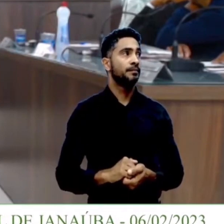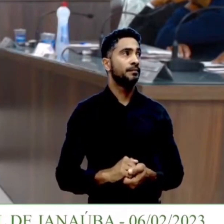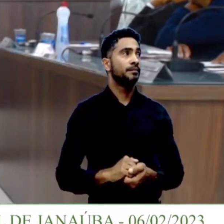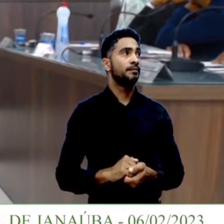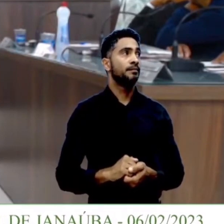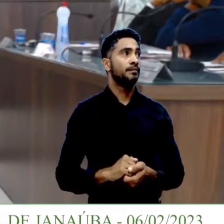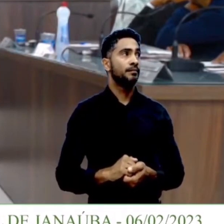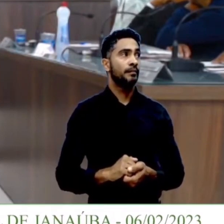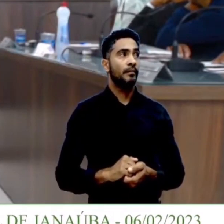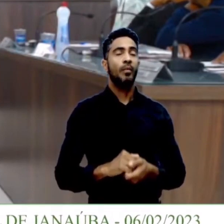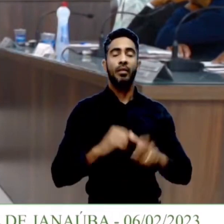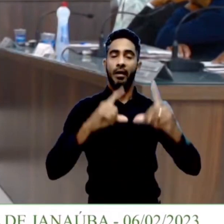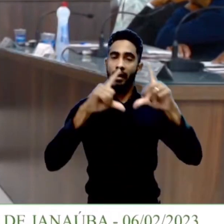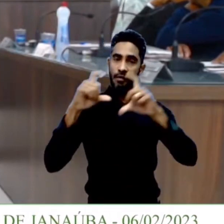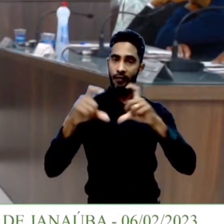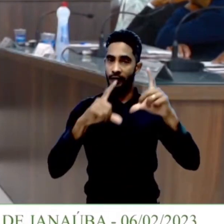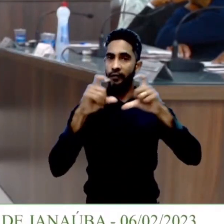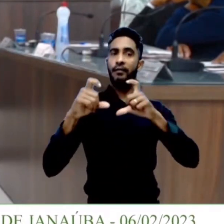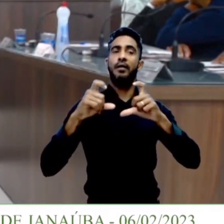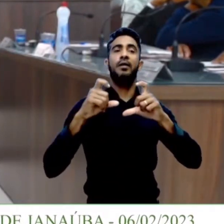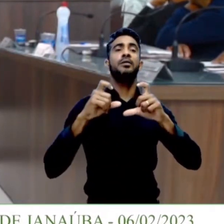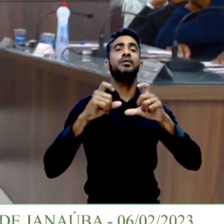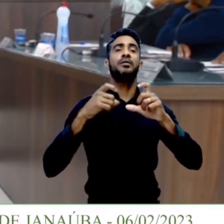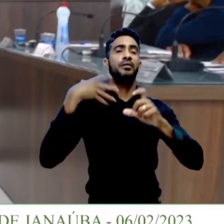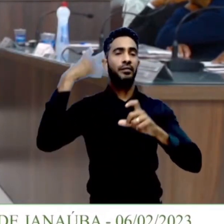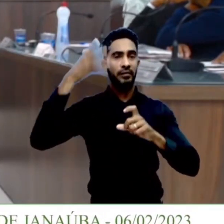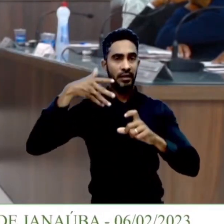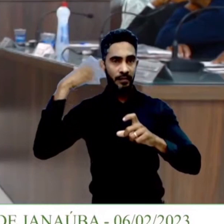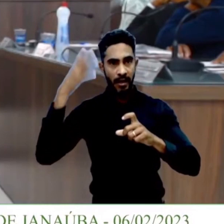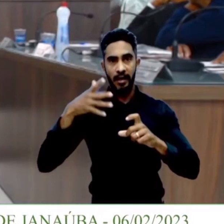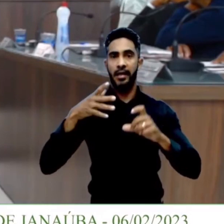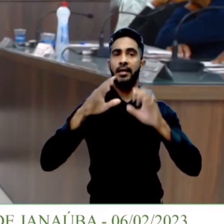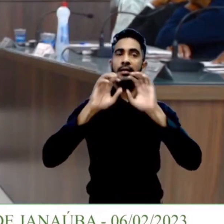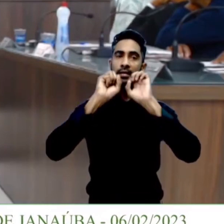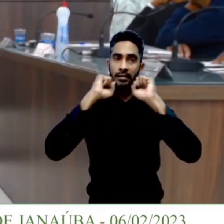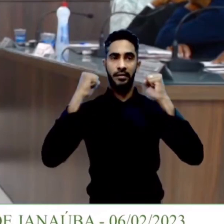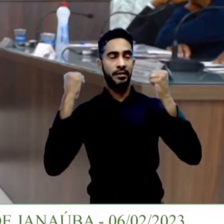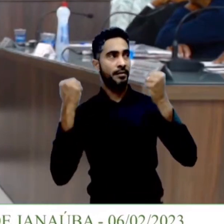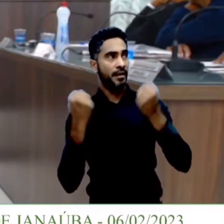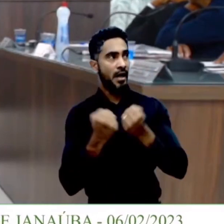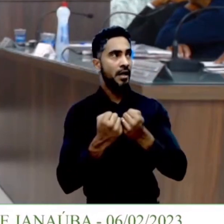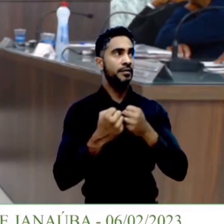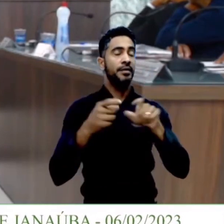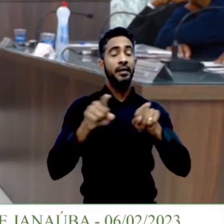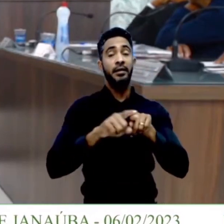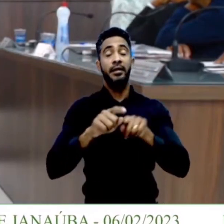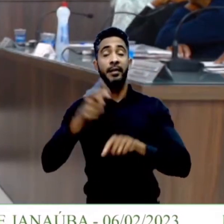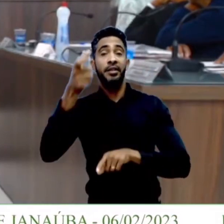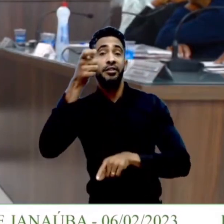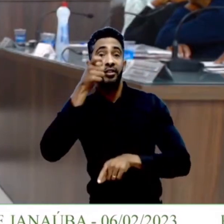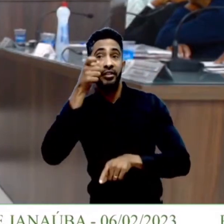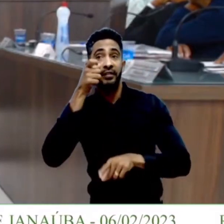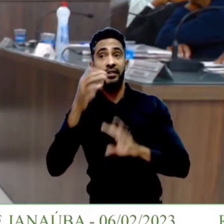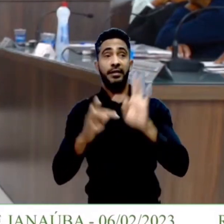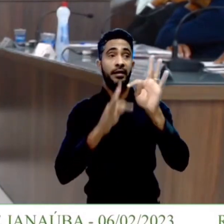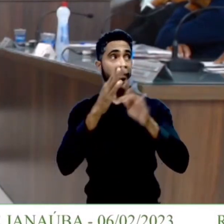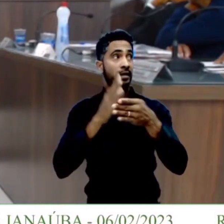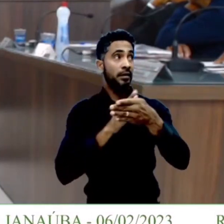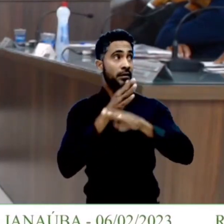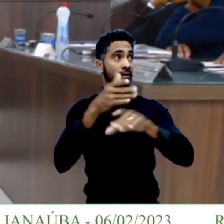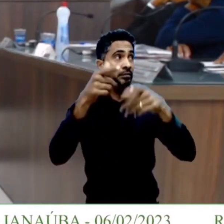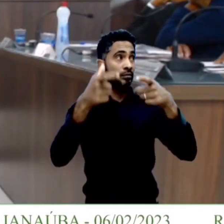Mais fotos dos nossos eventos, né, as startups, visita técnica no campo. Pode seguir,